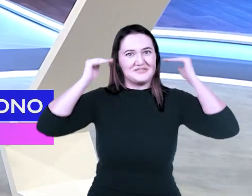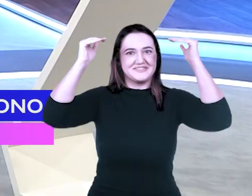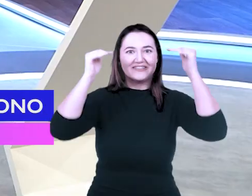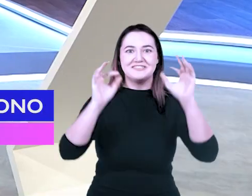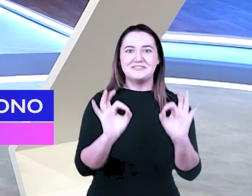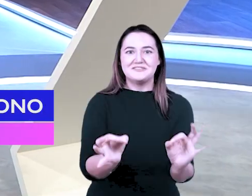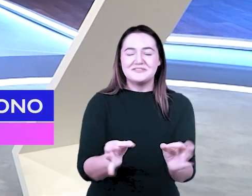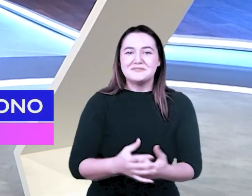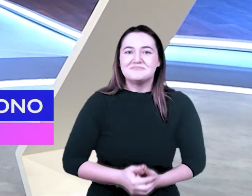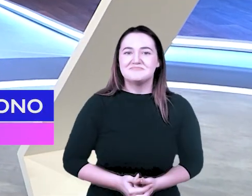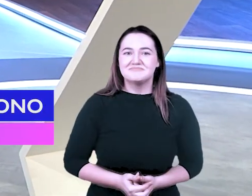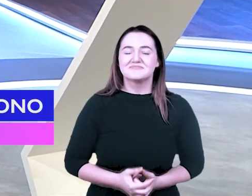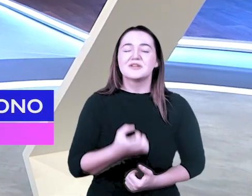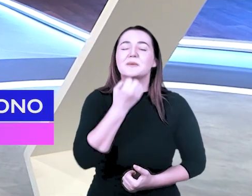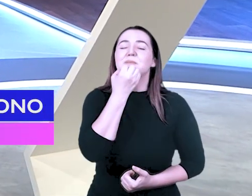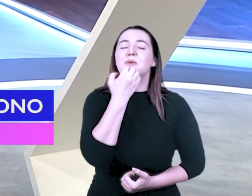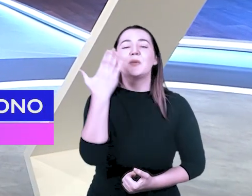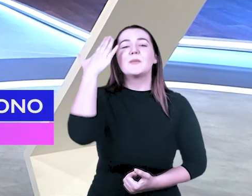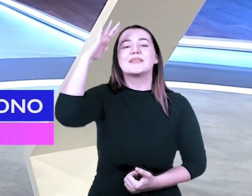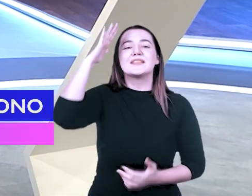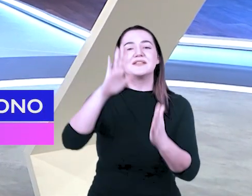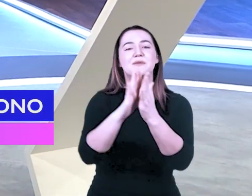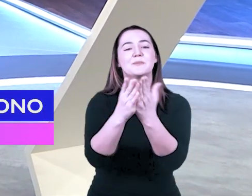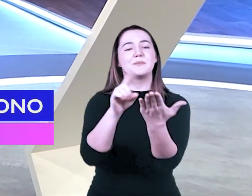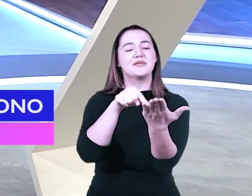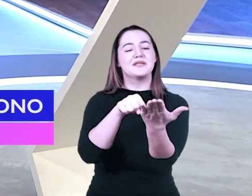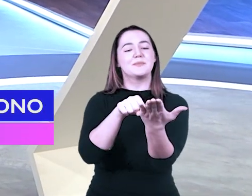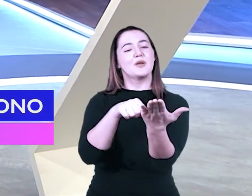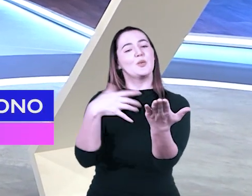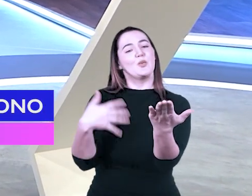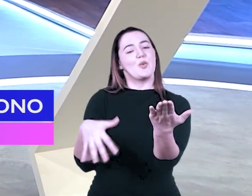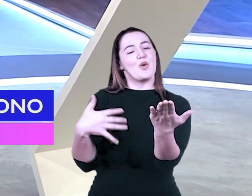é bom estudar a palavra